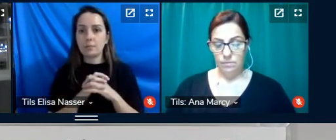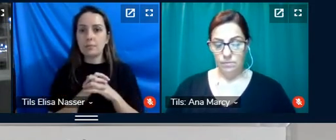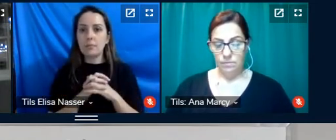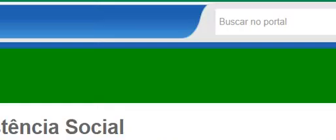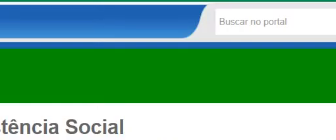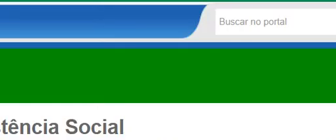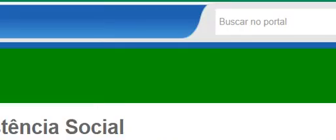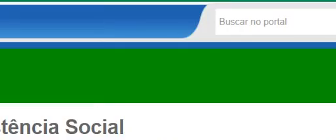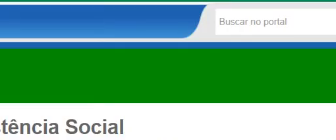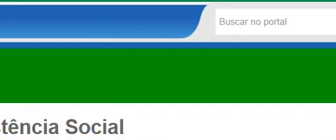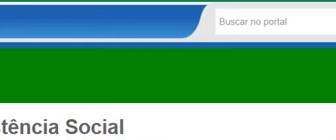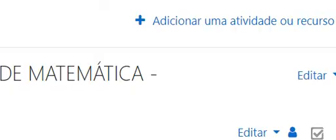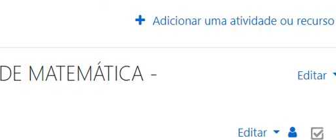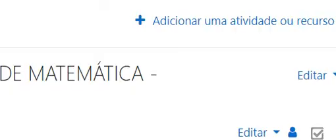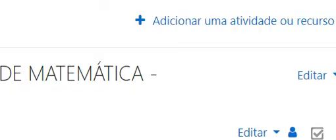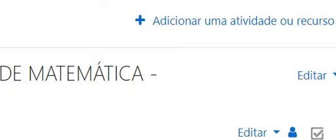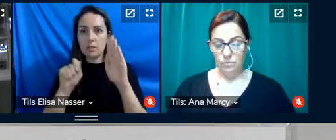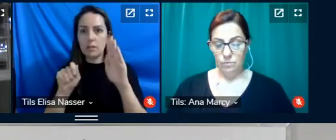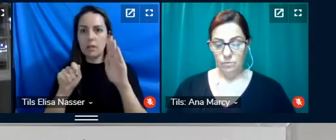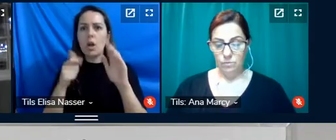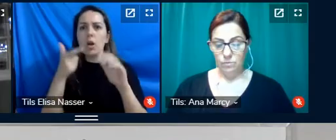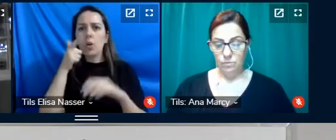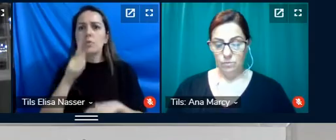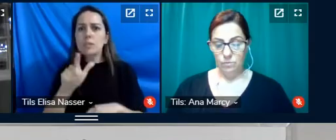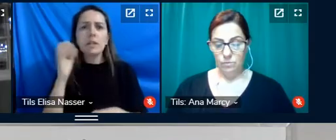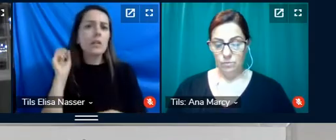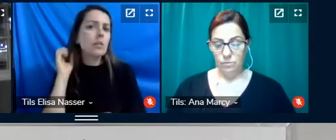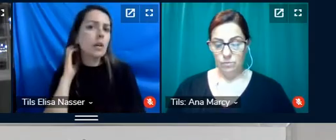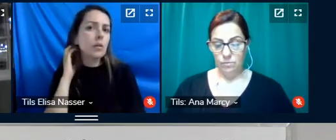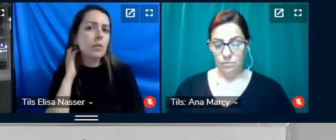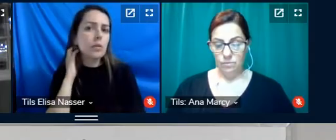vamos corrigir, Raul? Conseguiu?